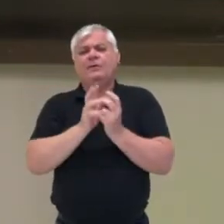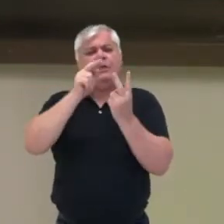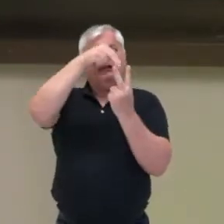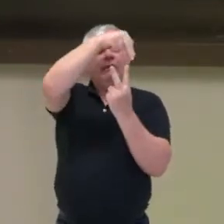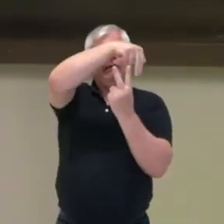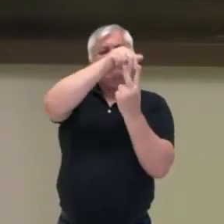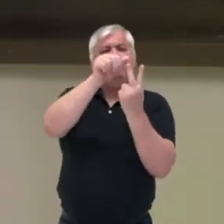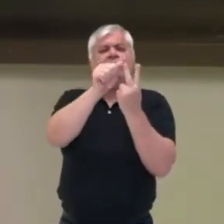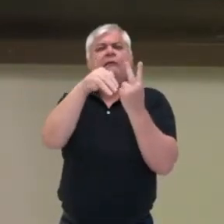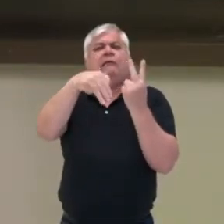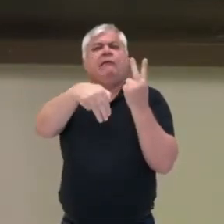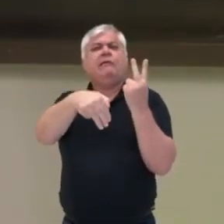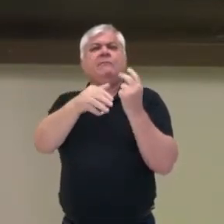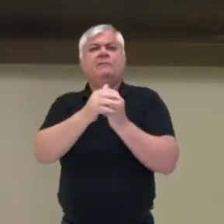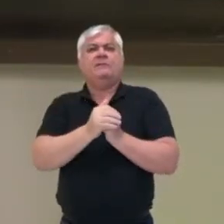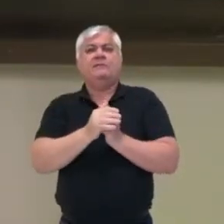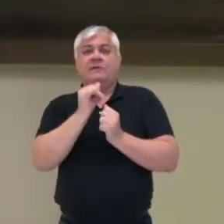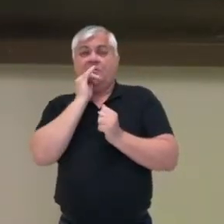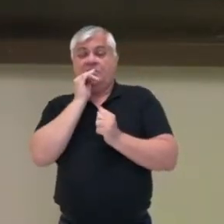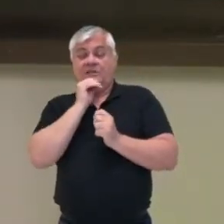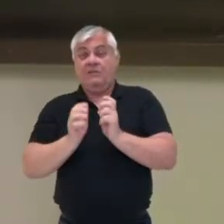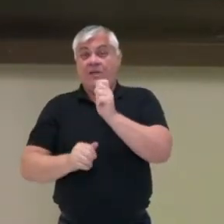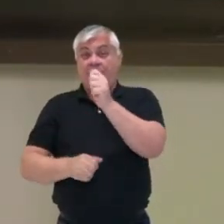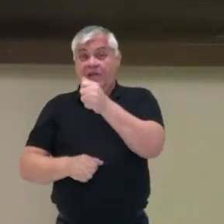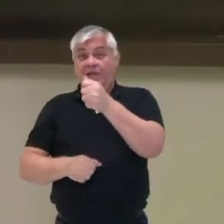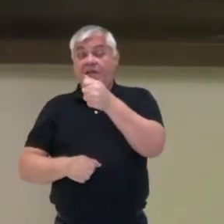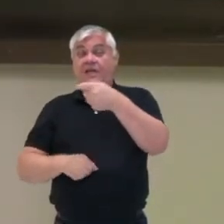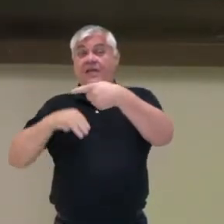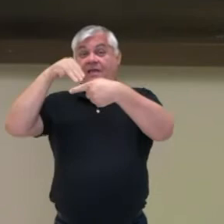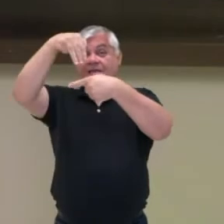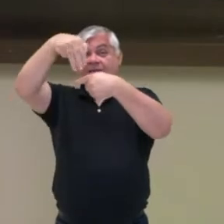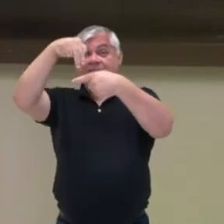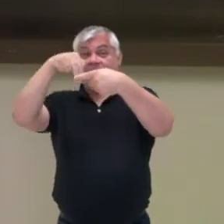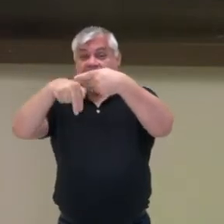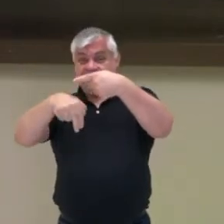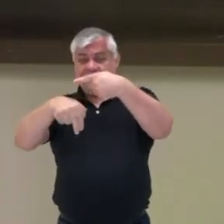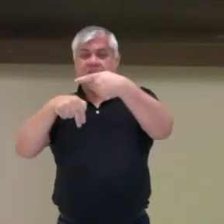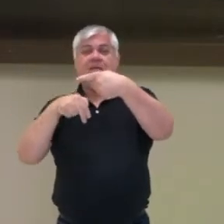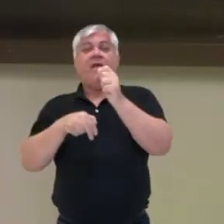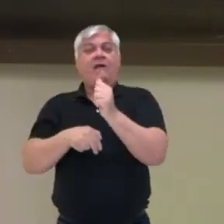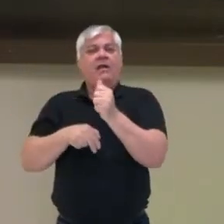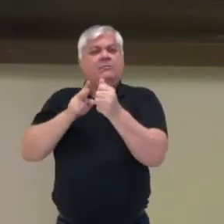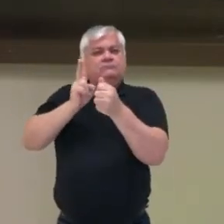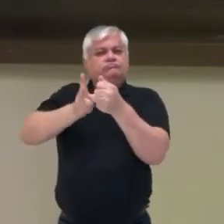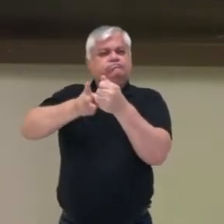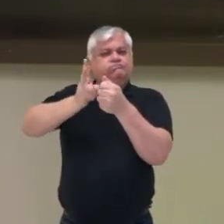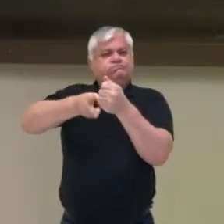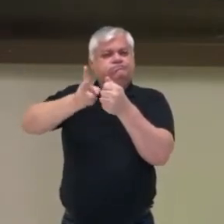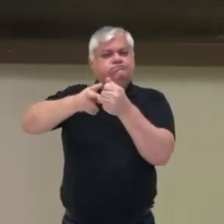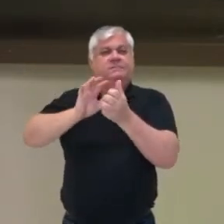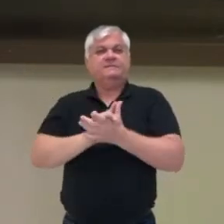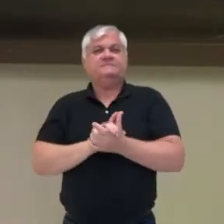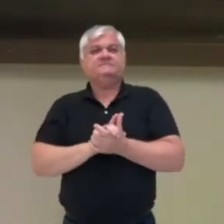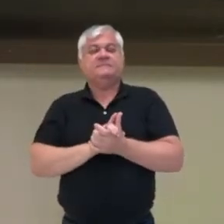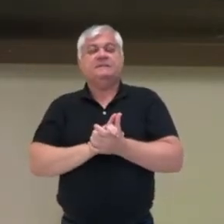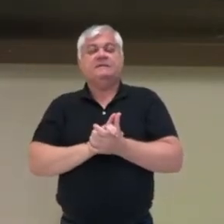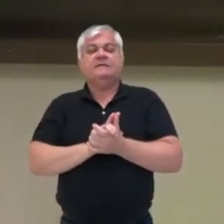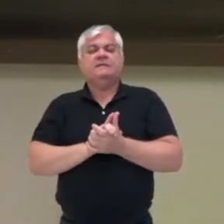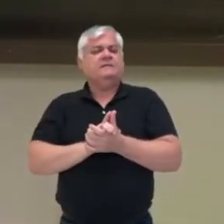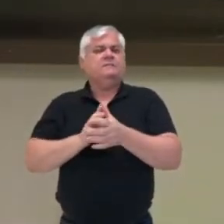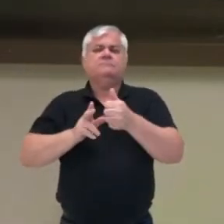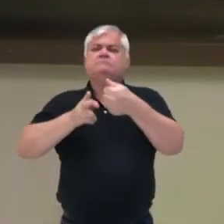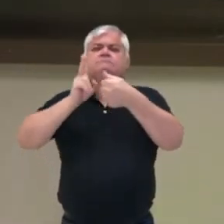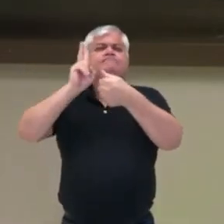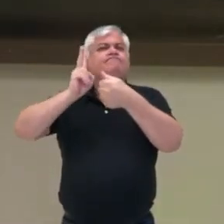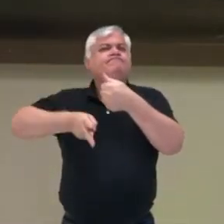O expoente, numerador, ok? E a base permaneceu aqui. Sempre isso vai